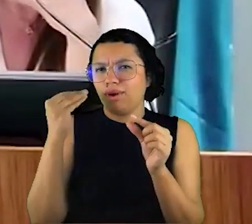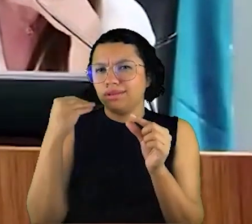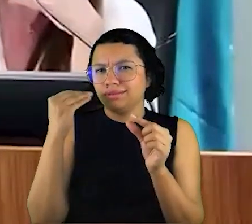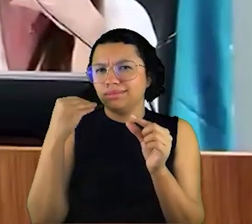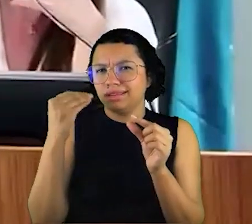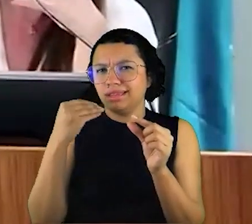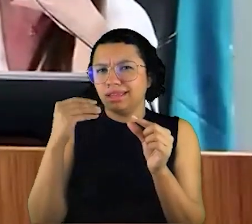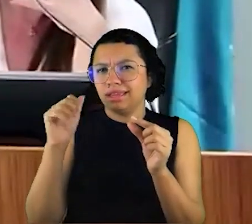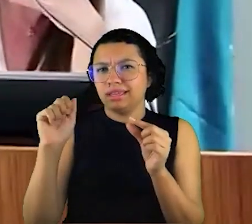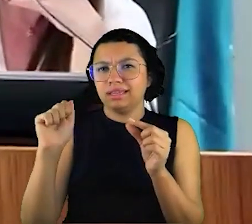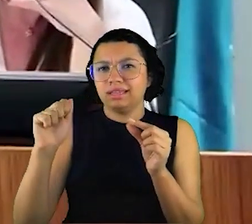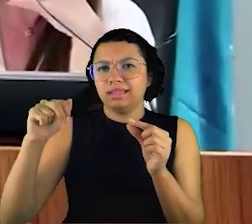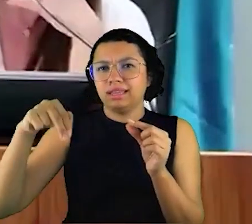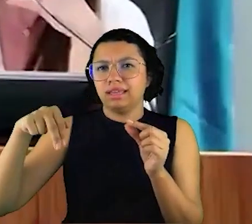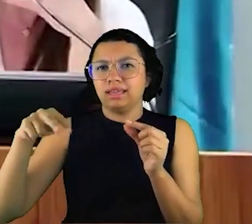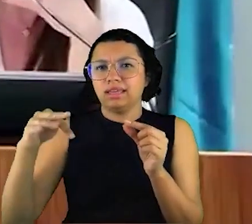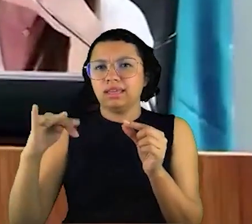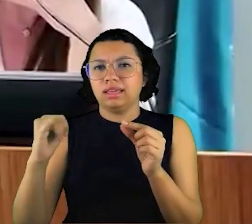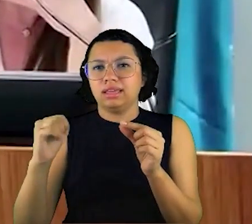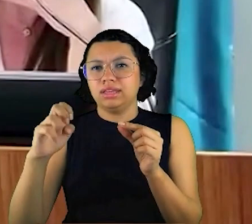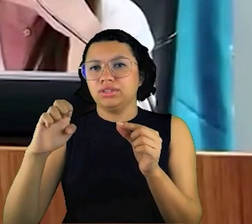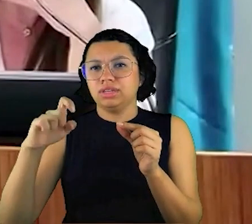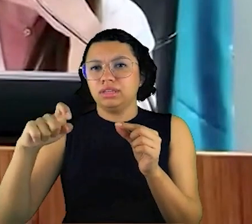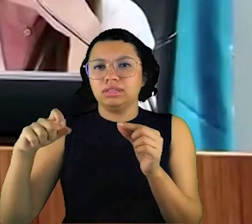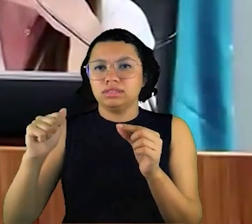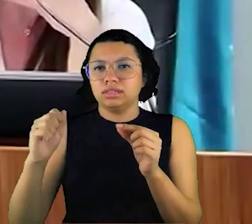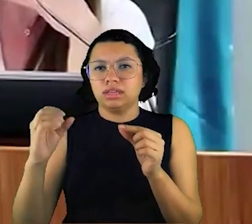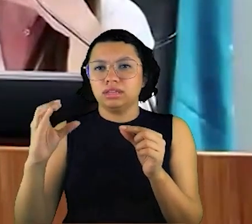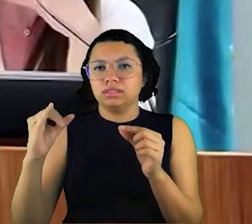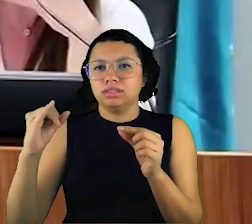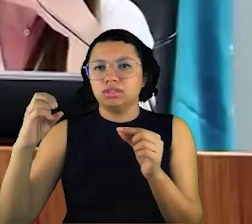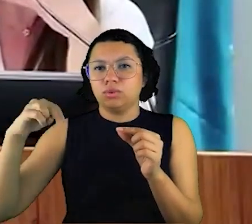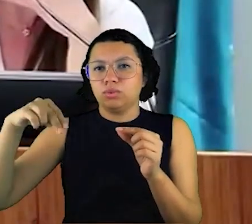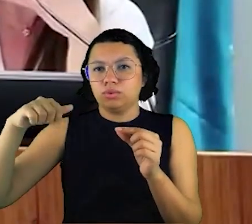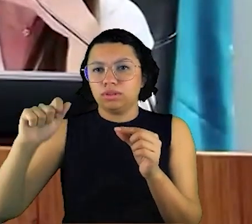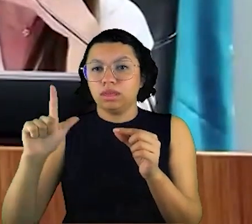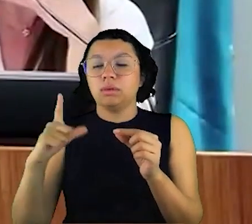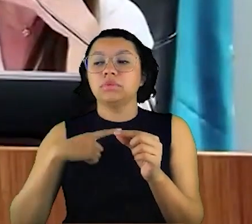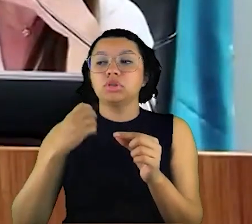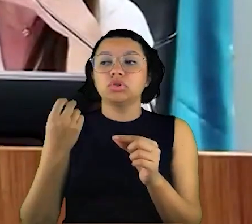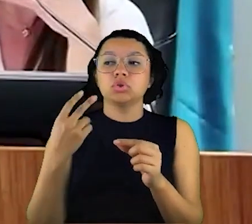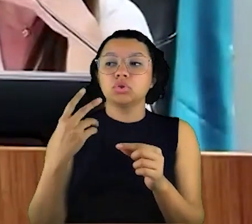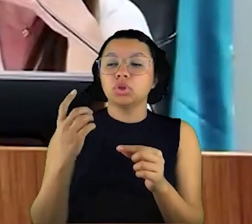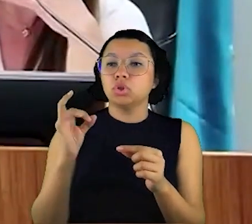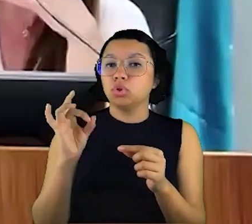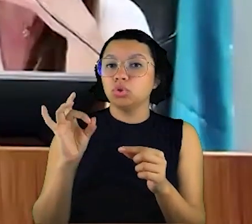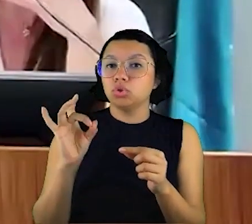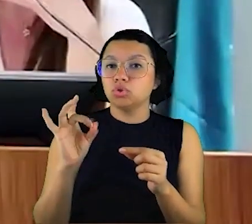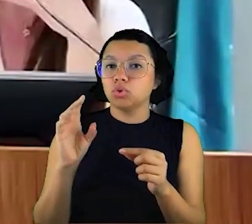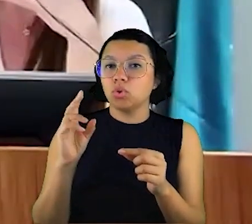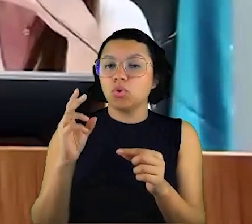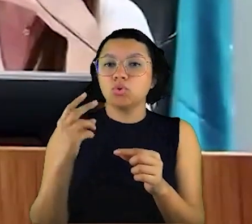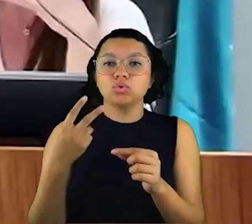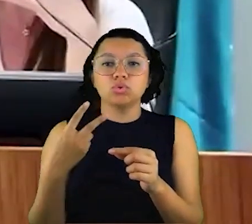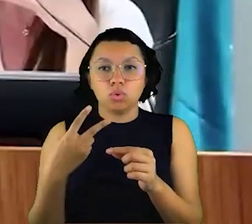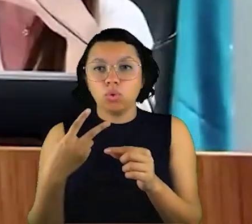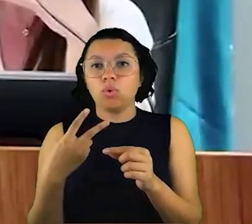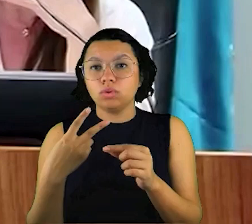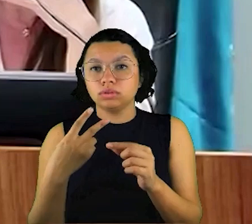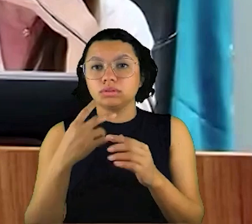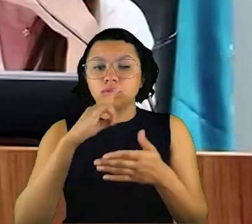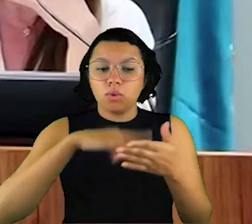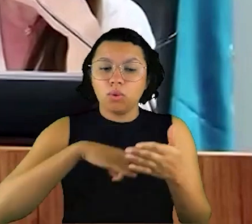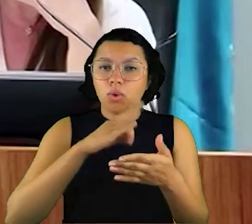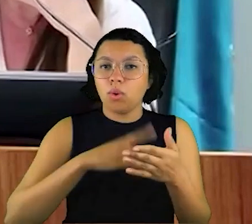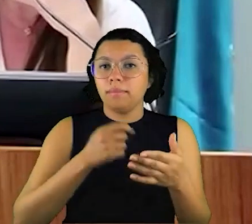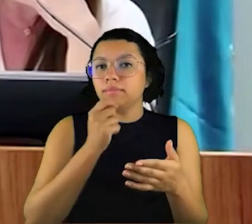na transação anti-exacional. Na verdade, foram publicados só 2 editais até hoje. Transação anti-exacional